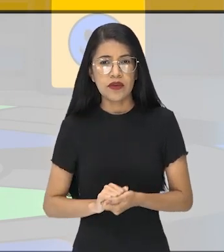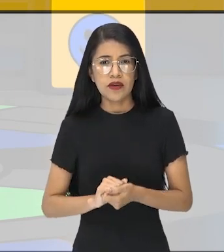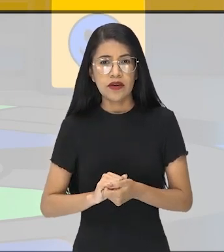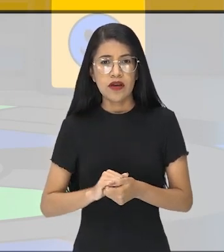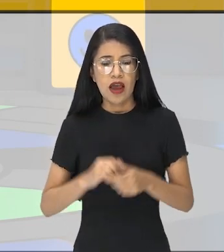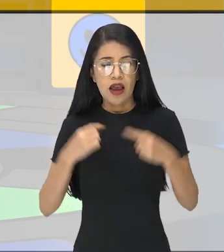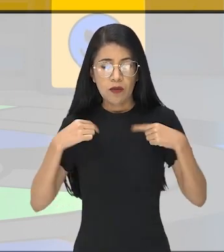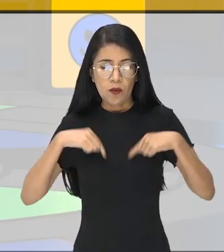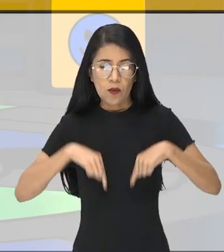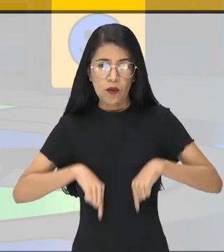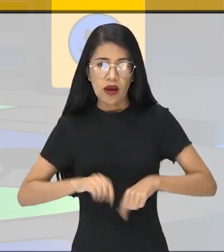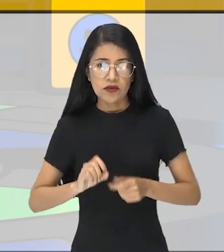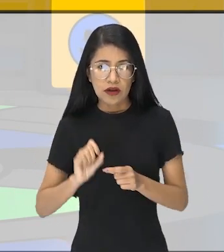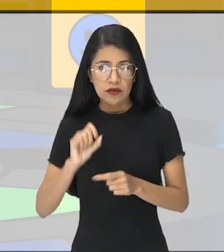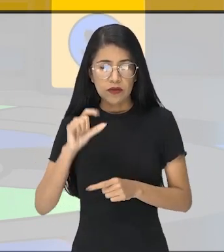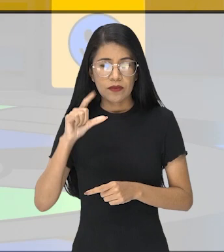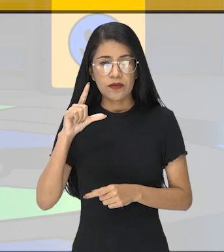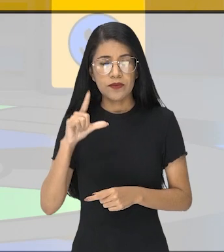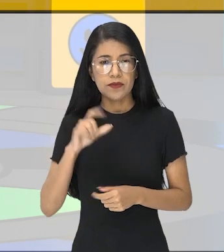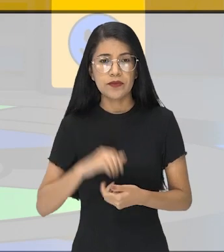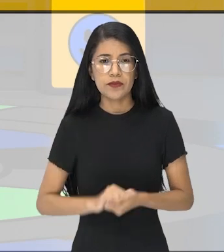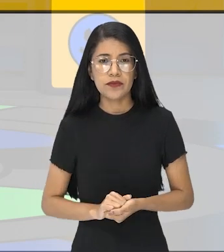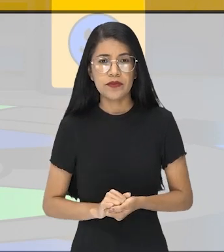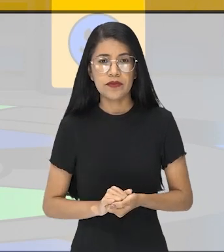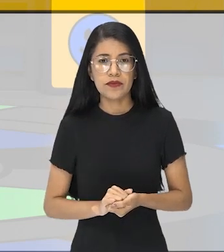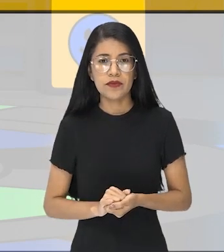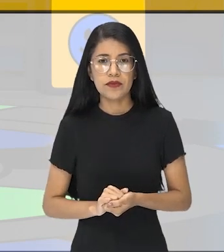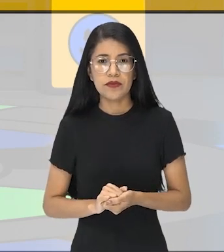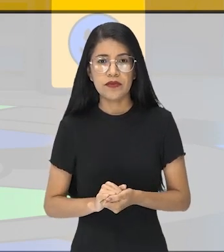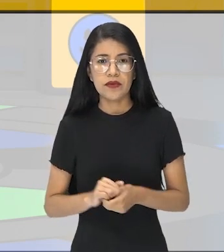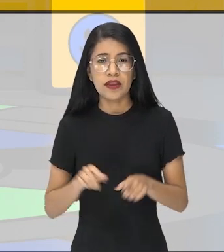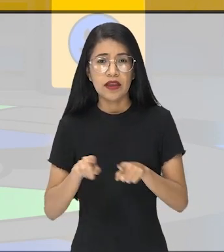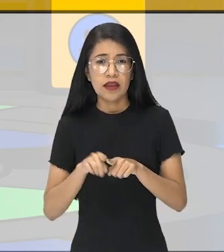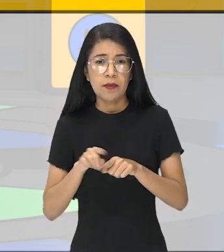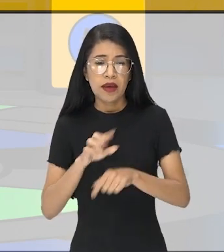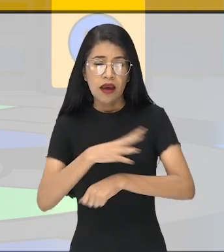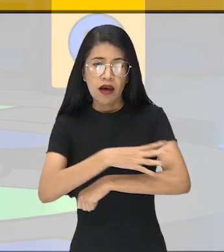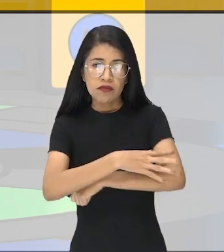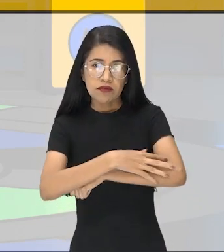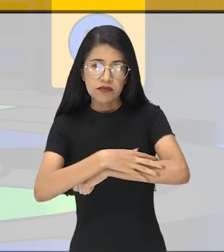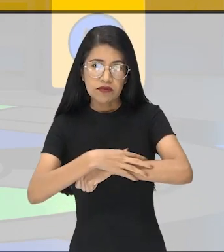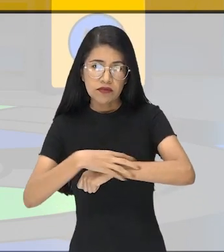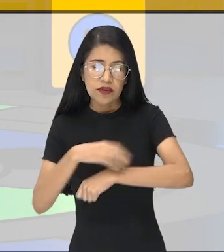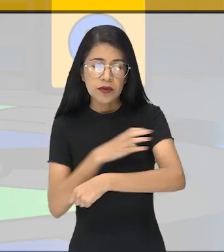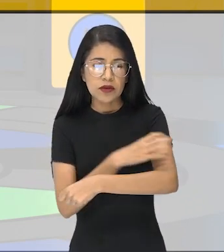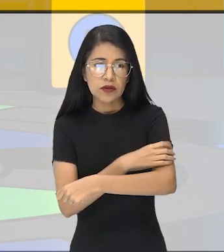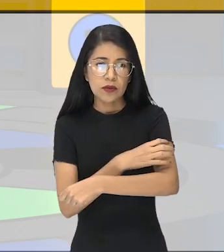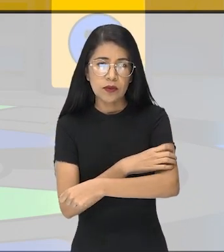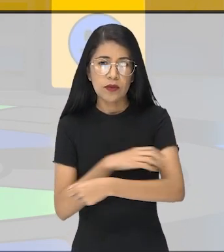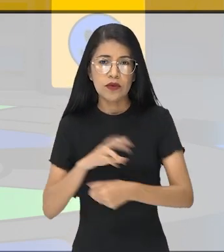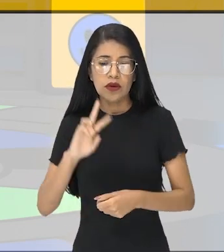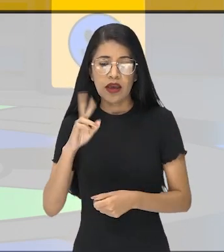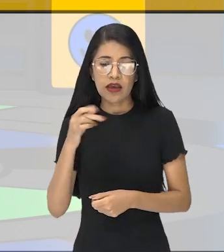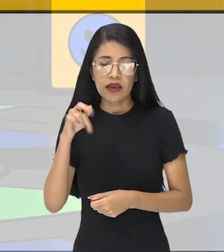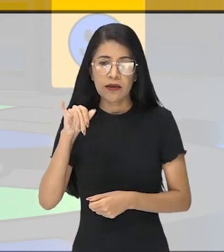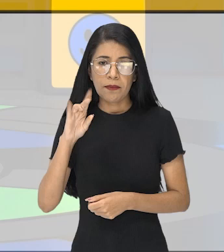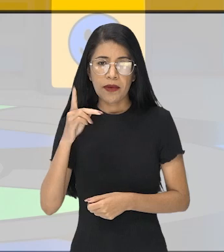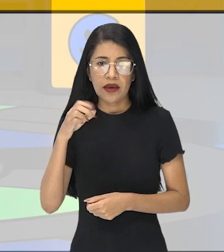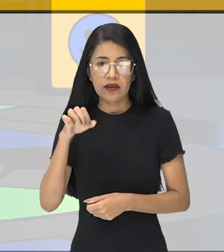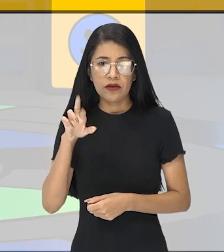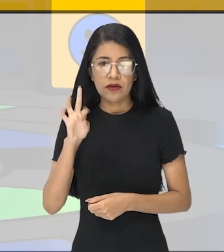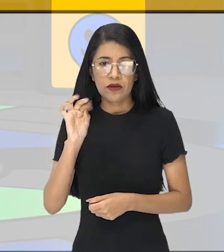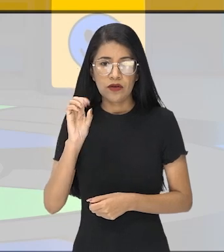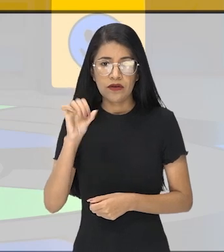do nosso corpo. Temos também o aumento do tamanho da fibra muscular, que é a hipertrofia,